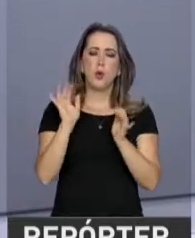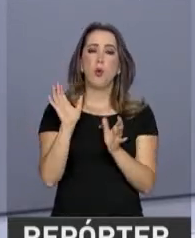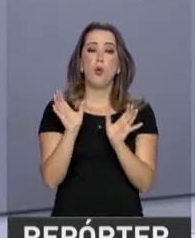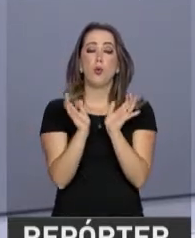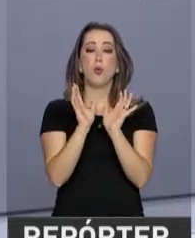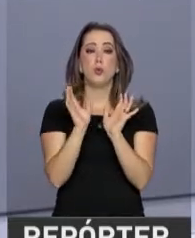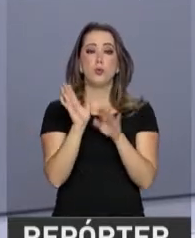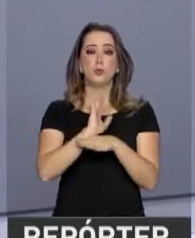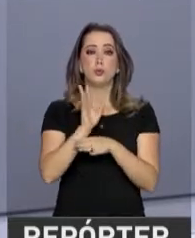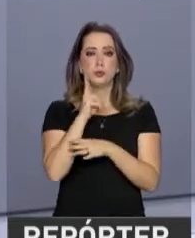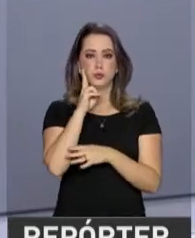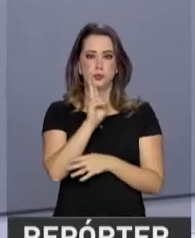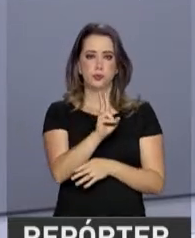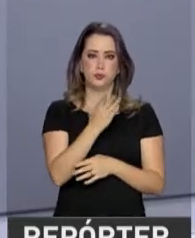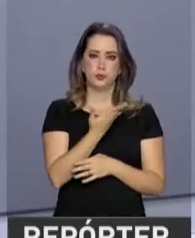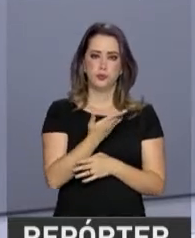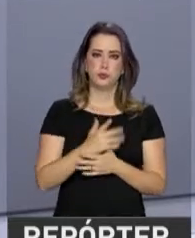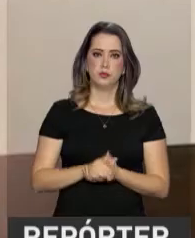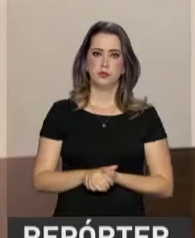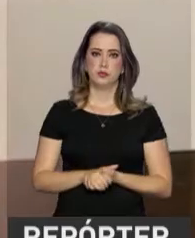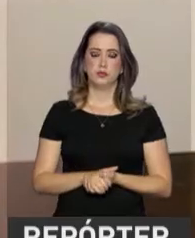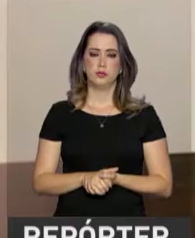sociais sobre o assunto. Vamos acompanhar.